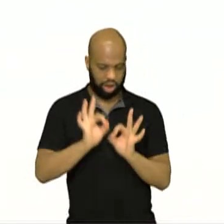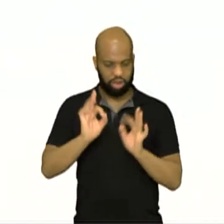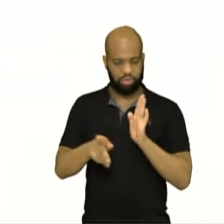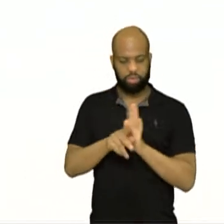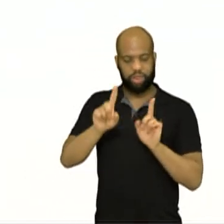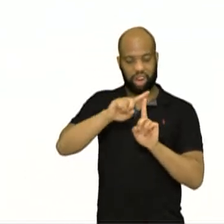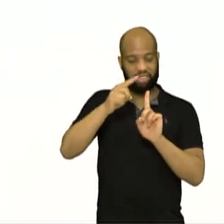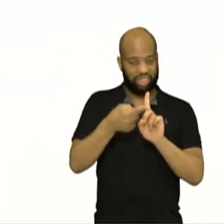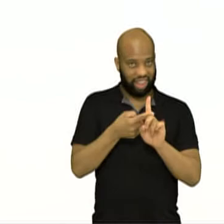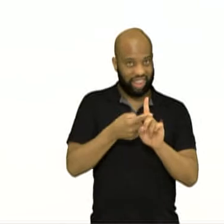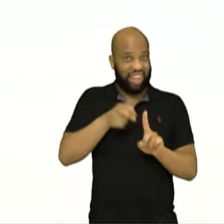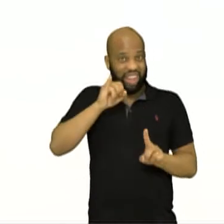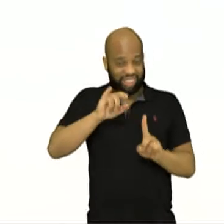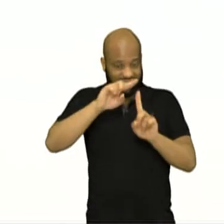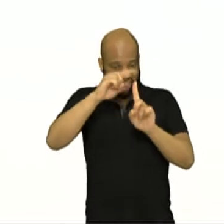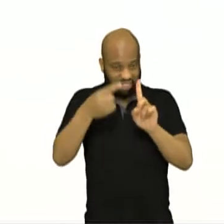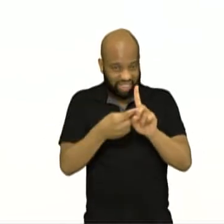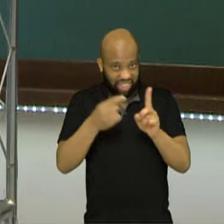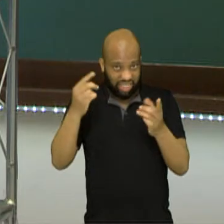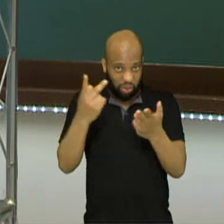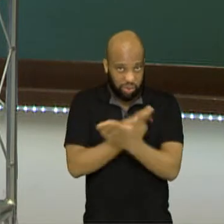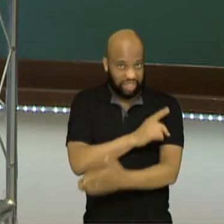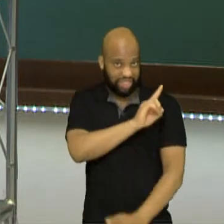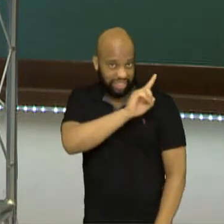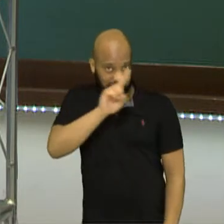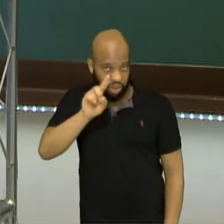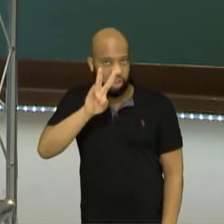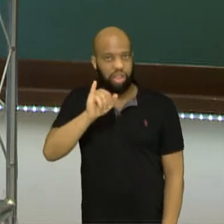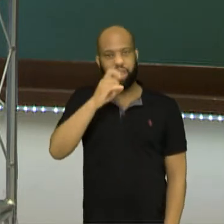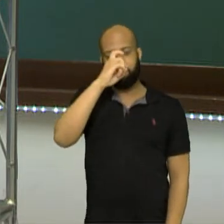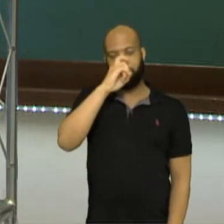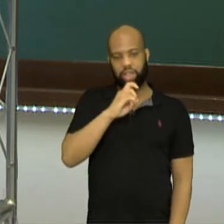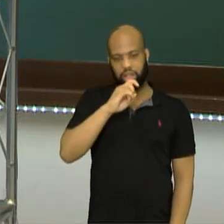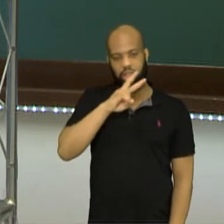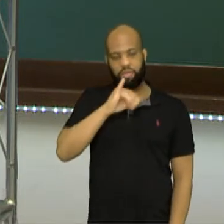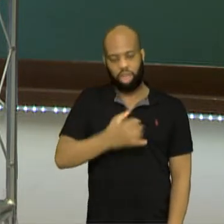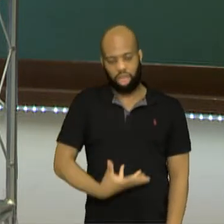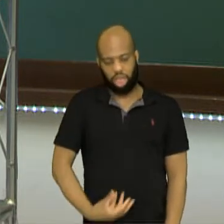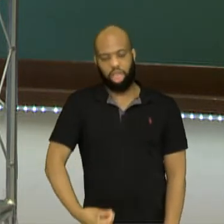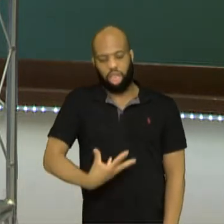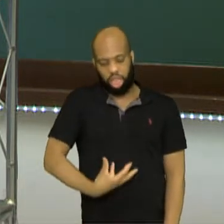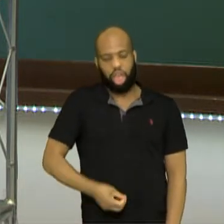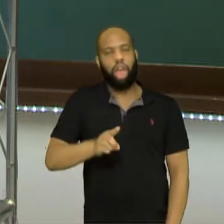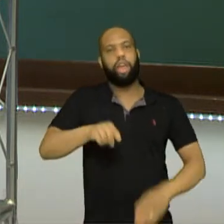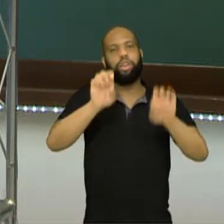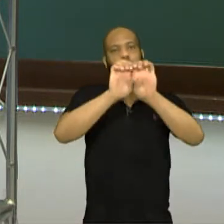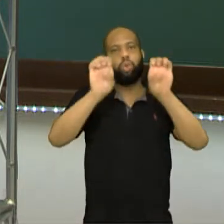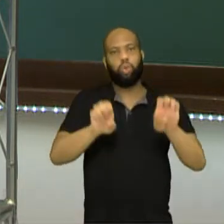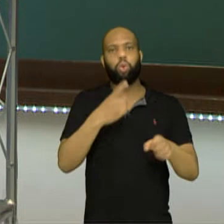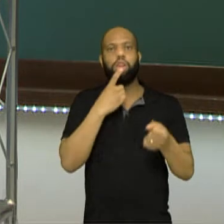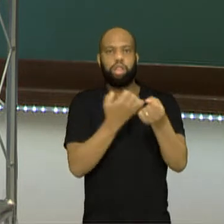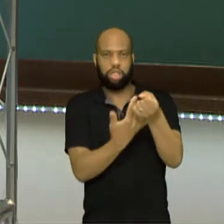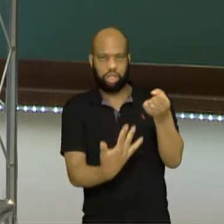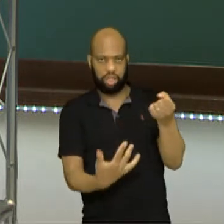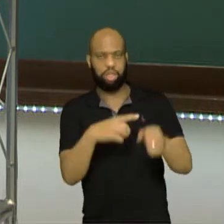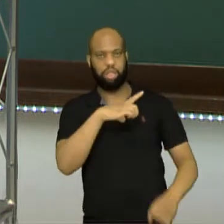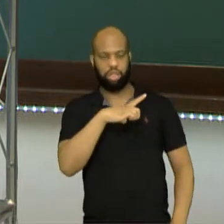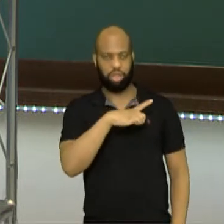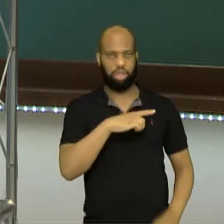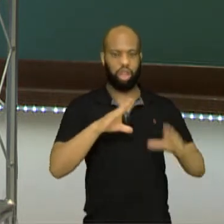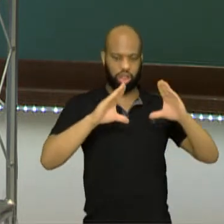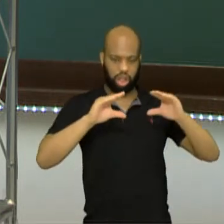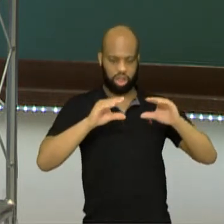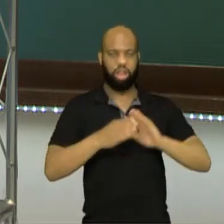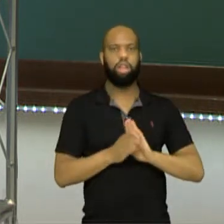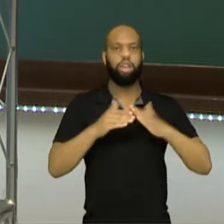a menstruação descamando e liberando durante alguns dias essas estruturas com sangue e tudo mais, tá? Então,